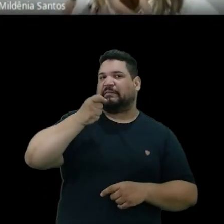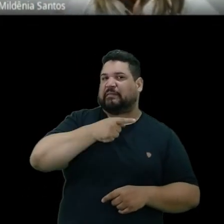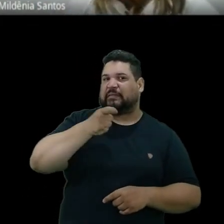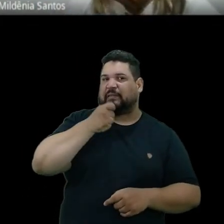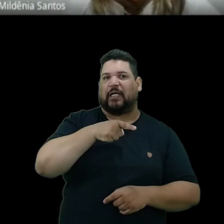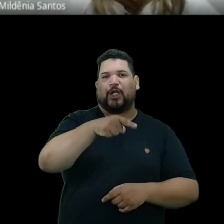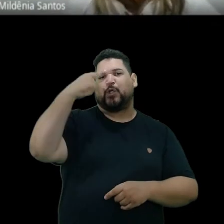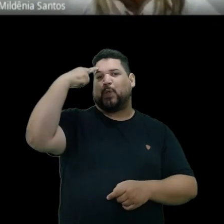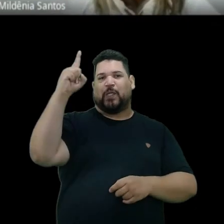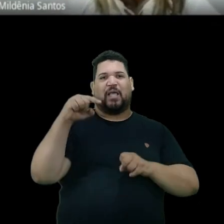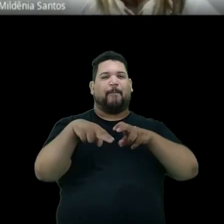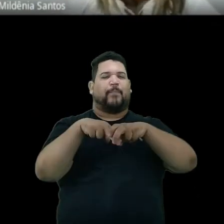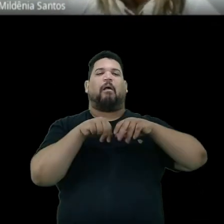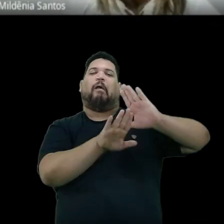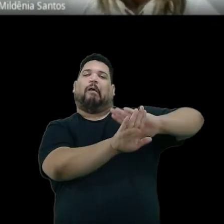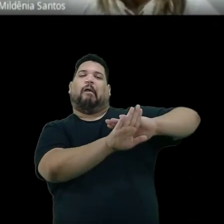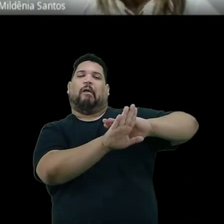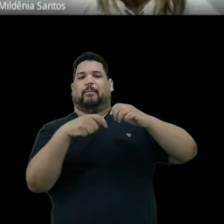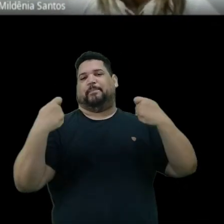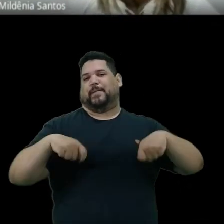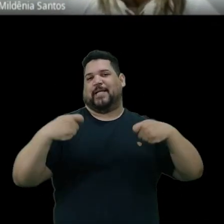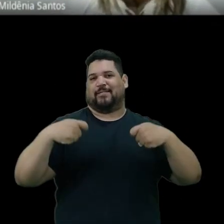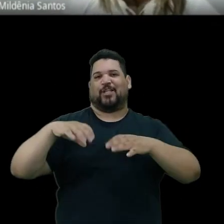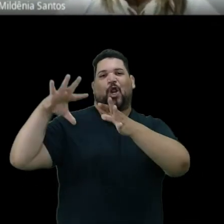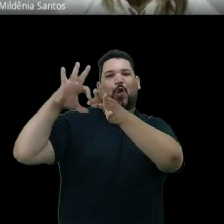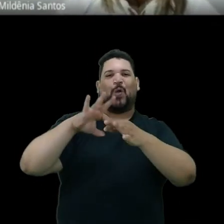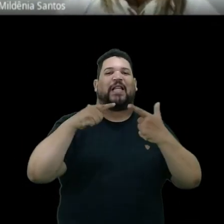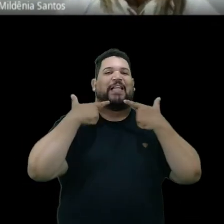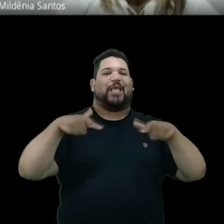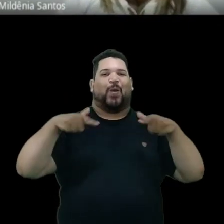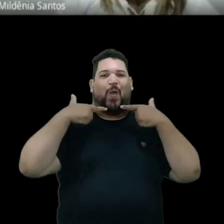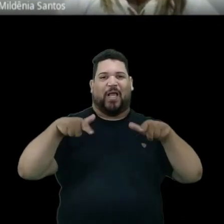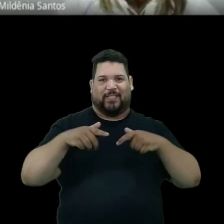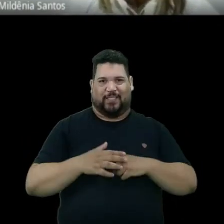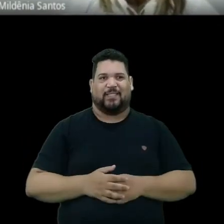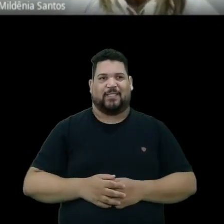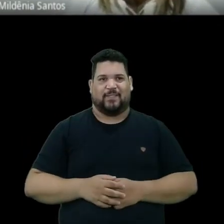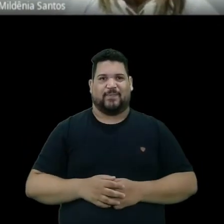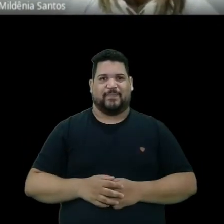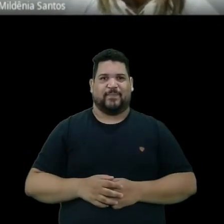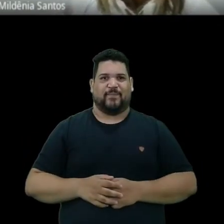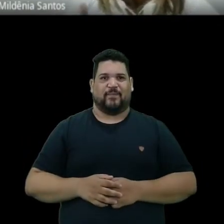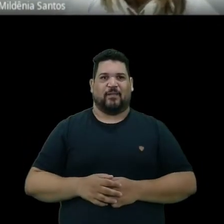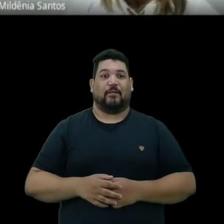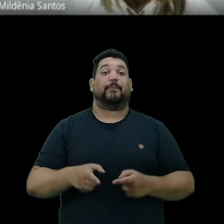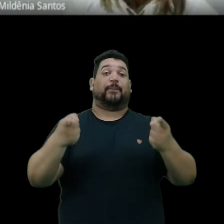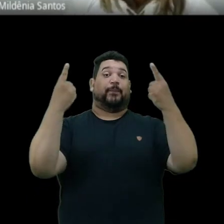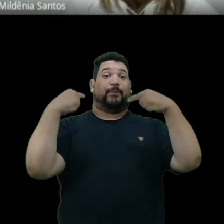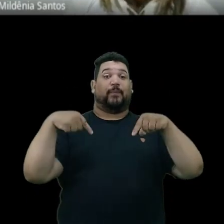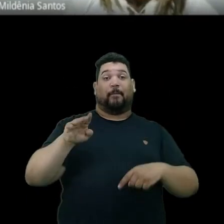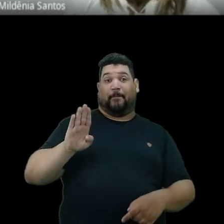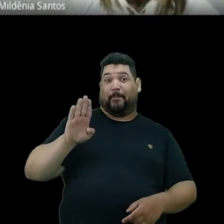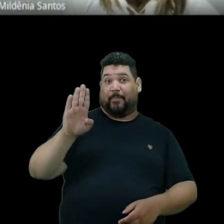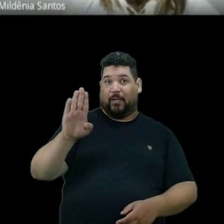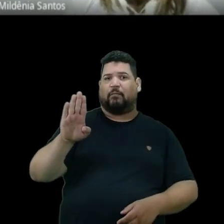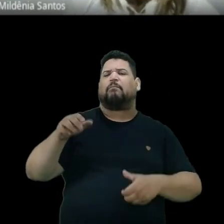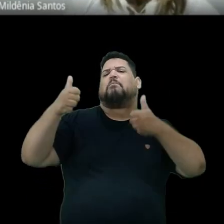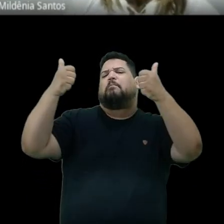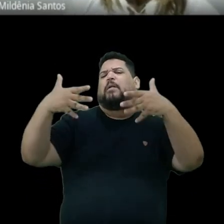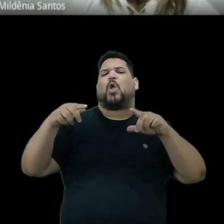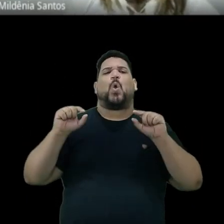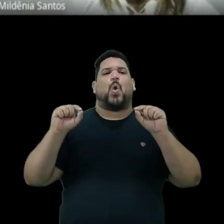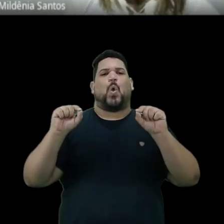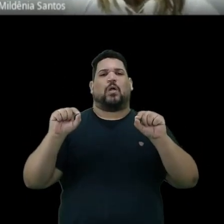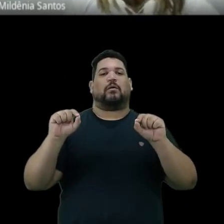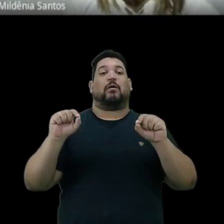é subentendida no meio da linguagem. O critério B, o que é que ele traz para a gente? São os